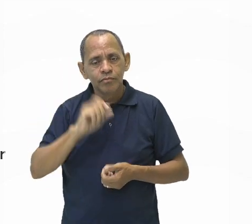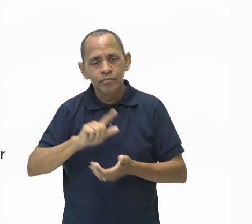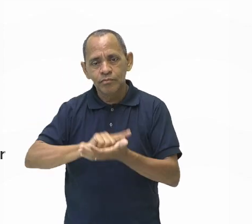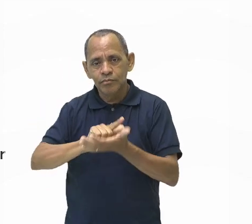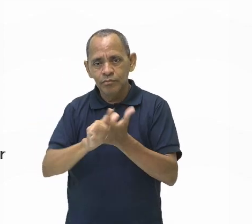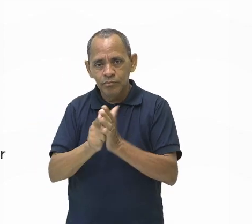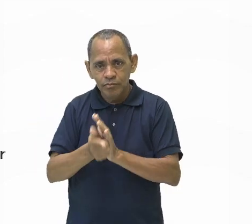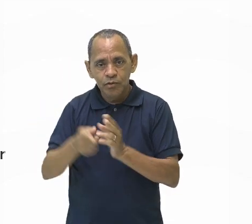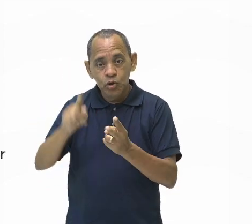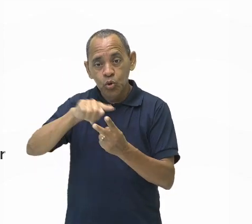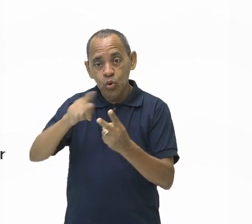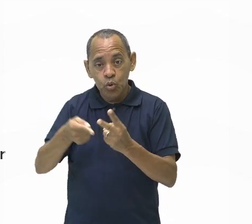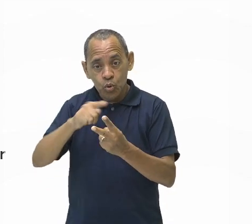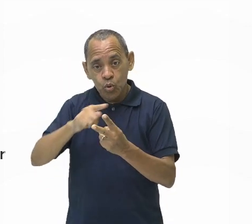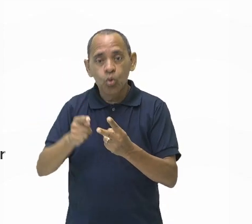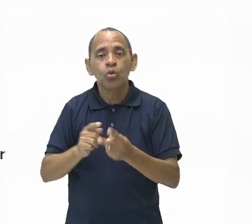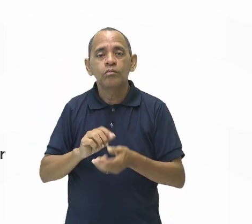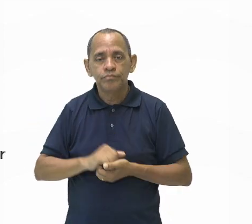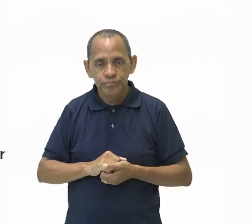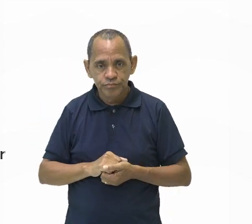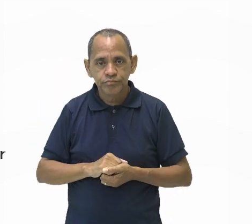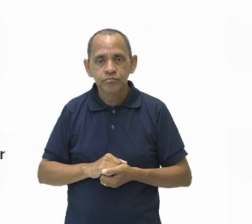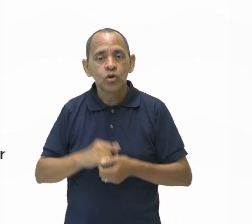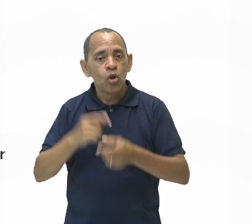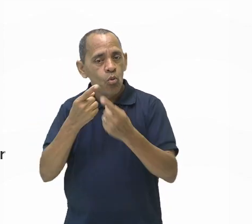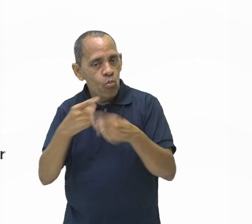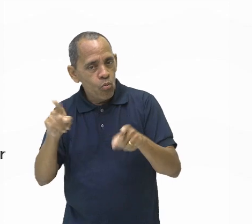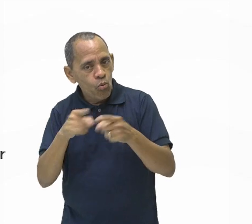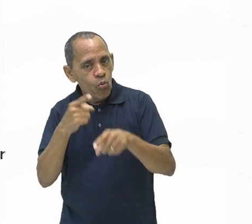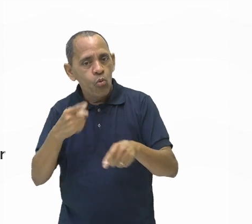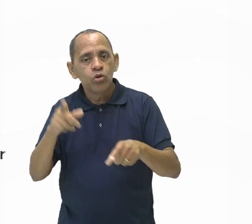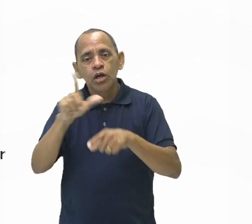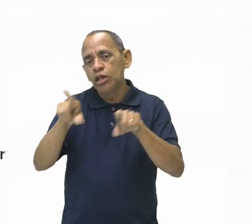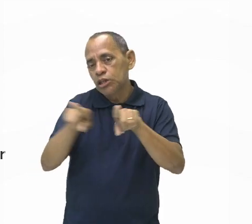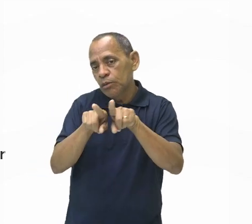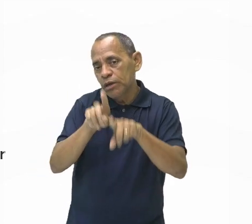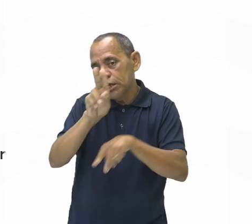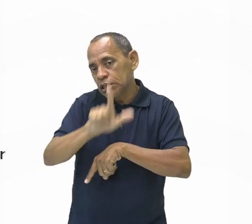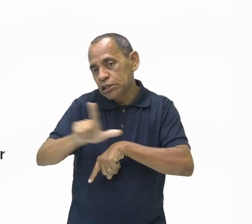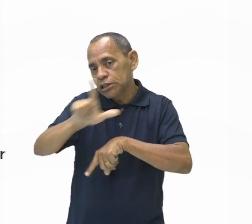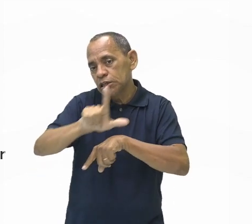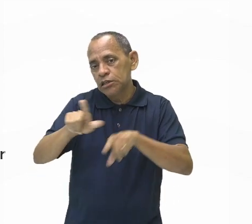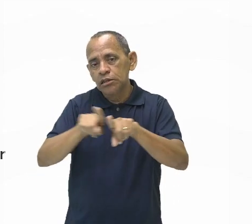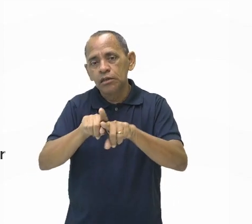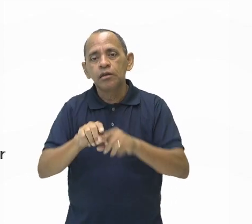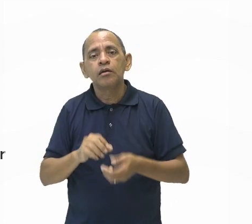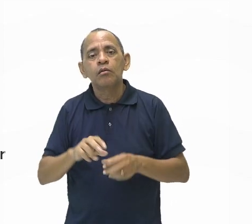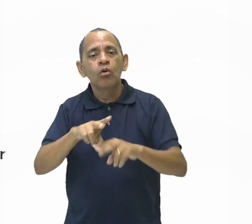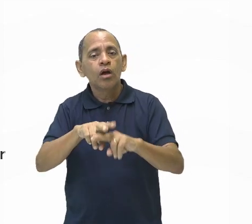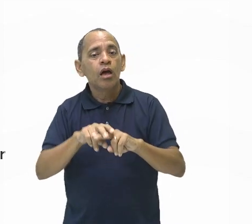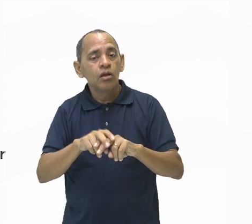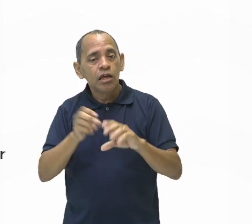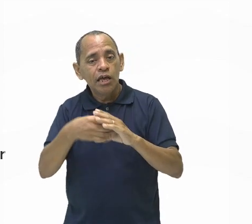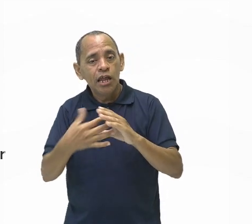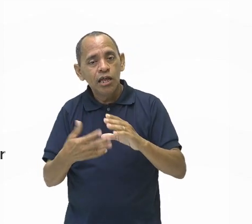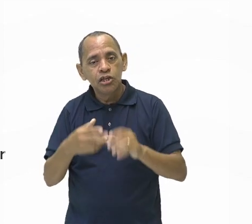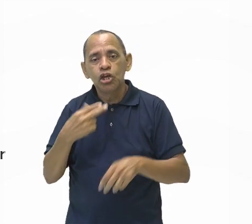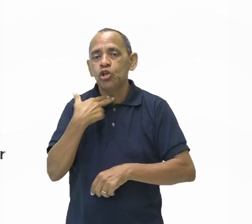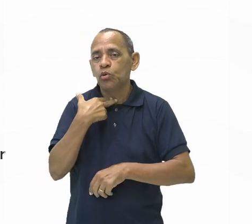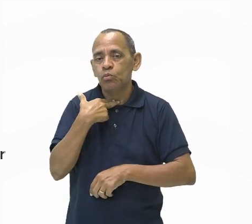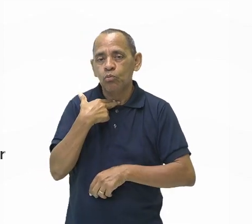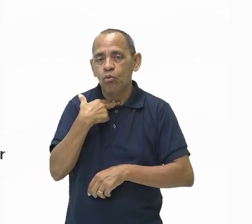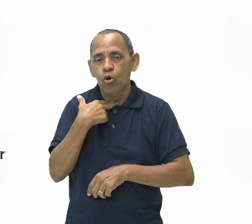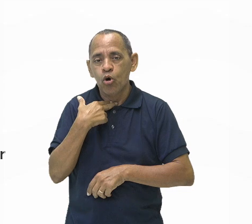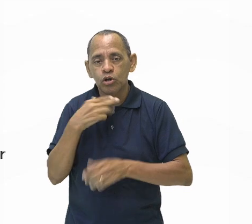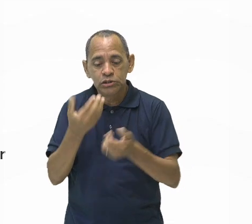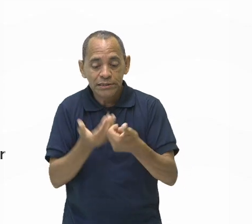híbrido, litero-musical, que mistura aí, né, a música e a literatura. E, devido a esta característica, não pode ser